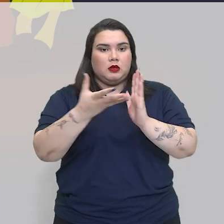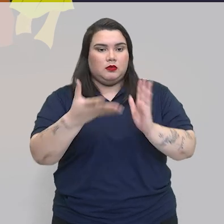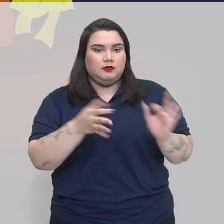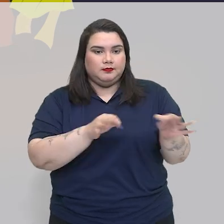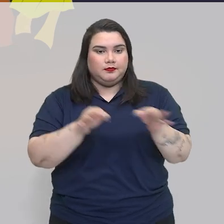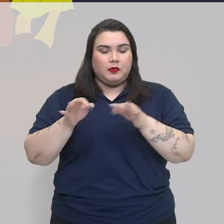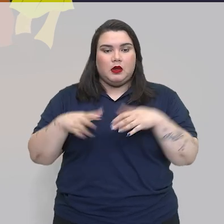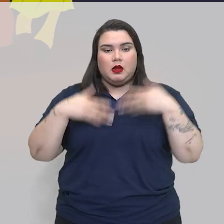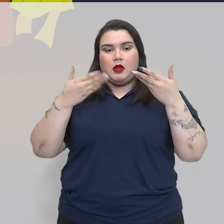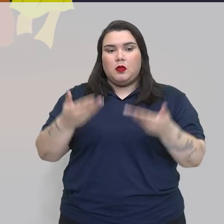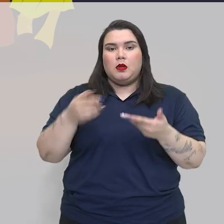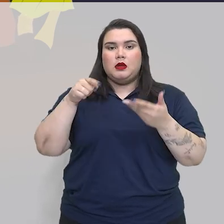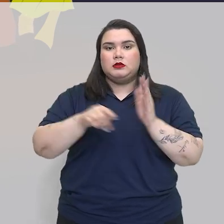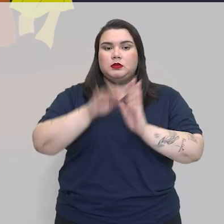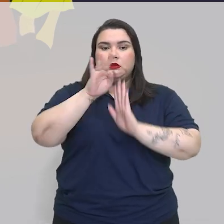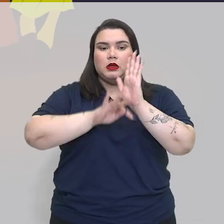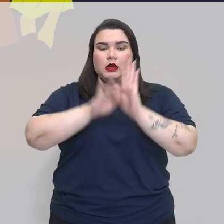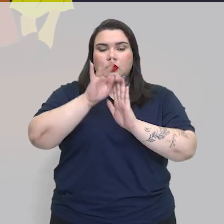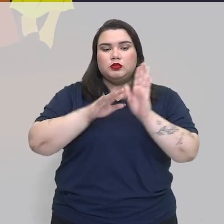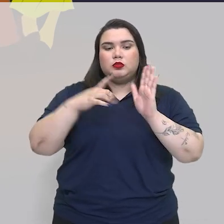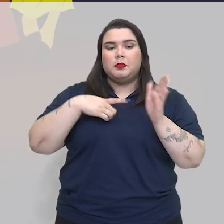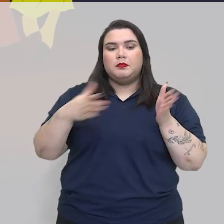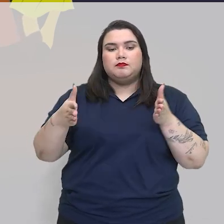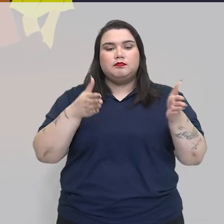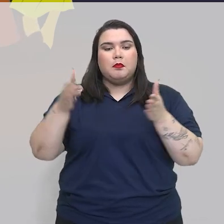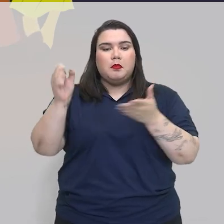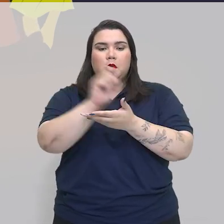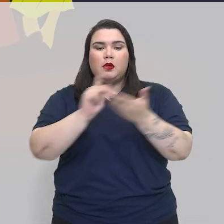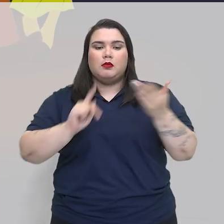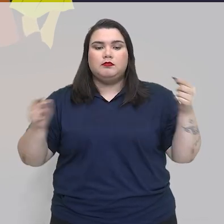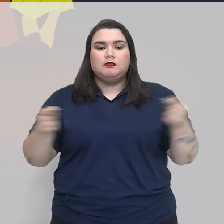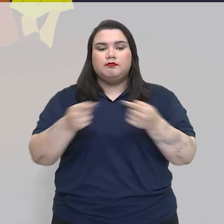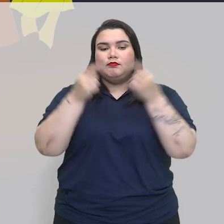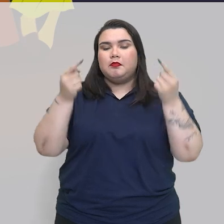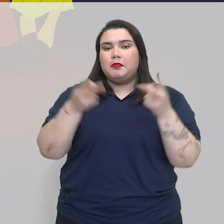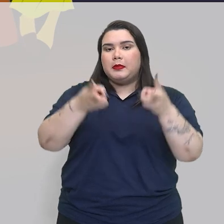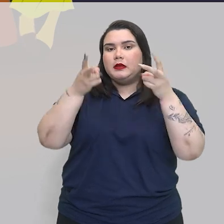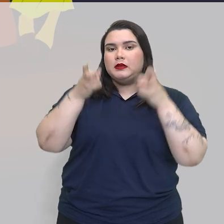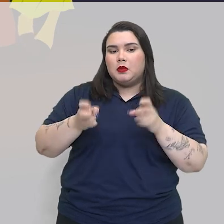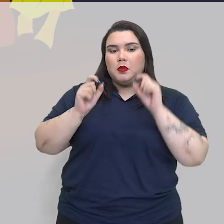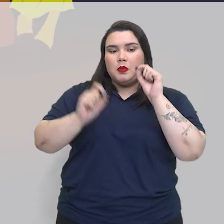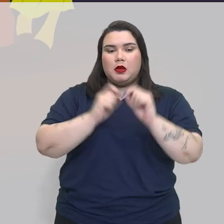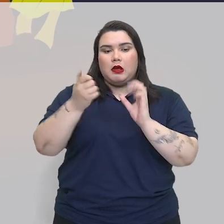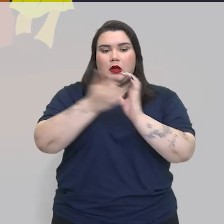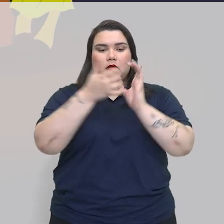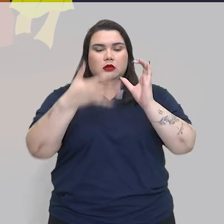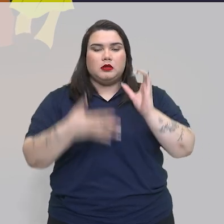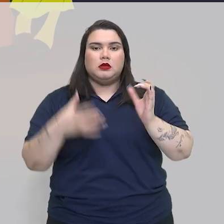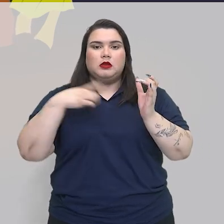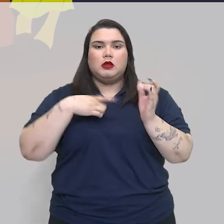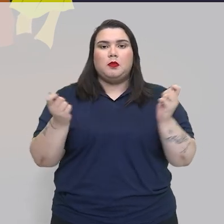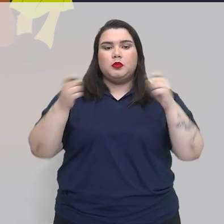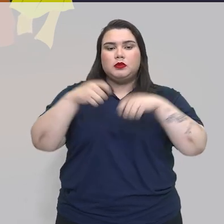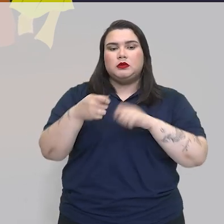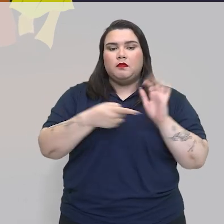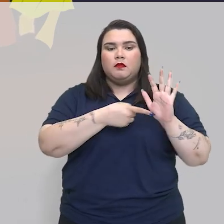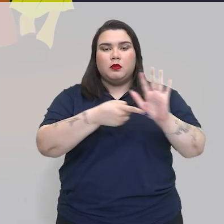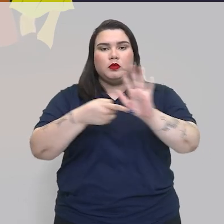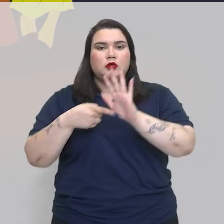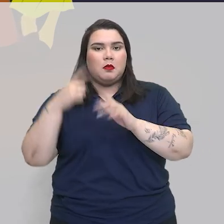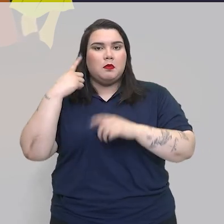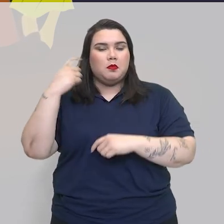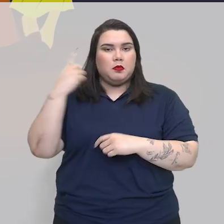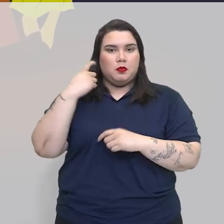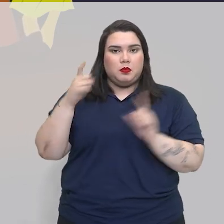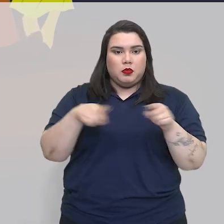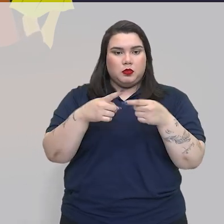tempos atuais, sempre que falamos em poemas, buscamos observar também elementos que traduzam musicalidade. A voz que fala